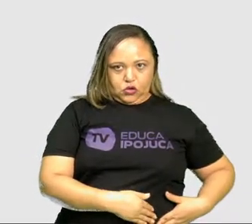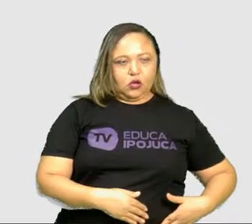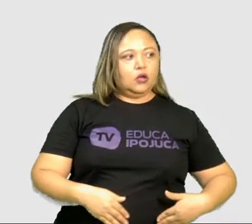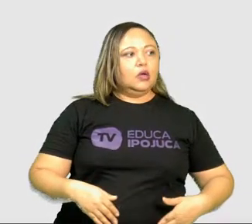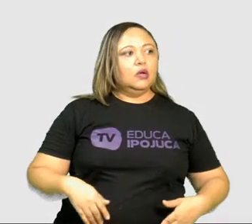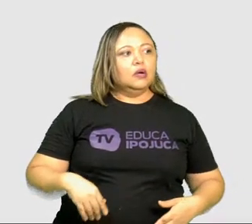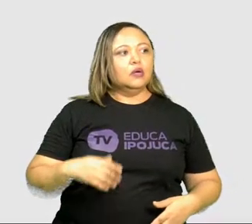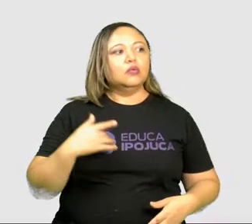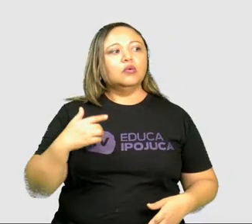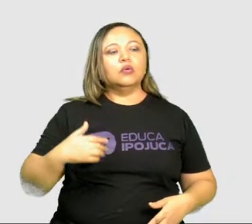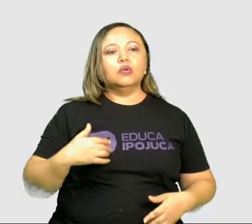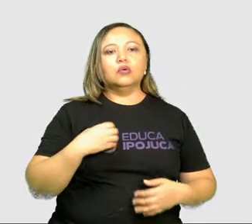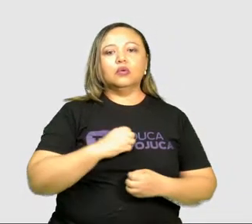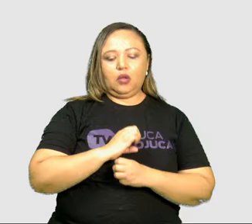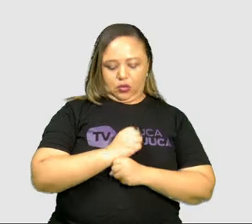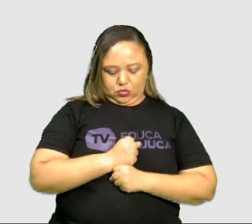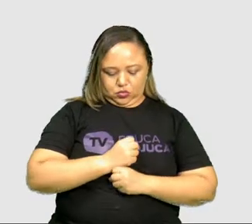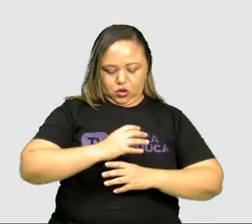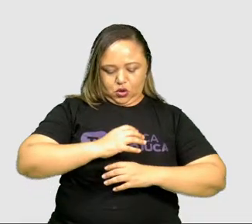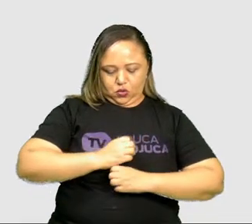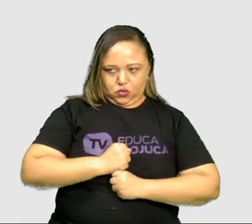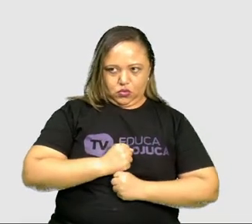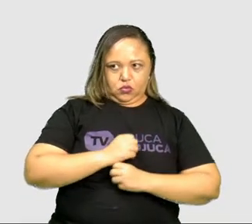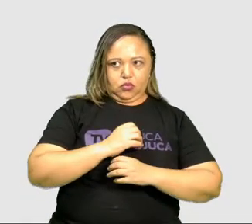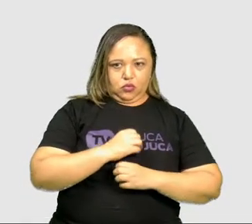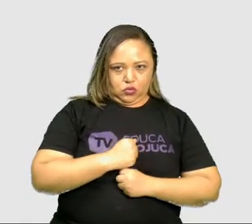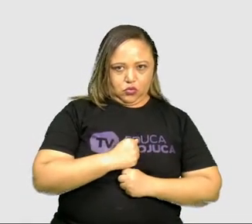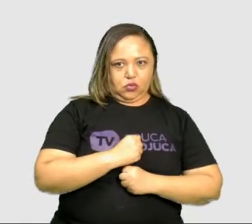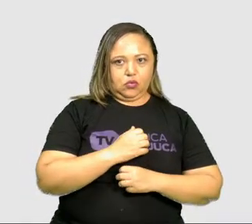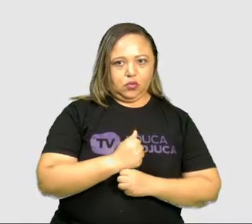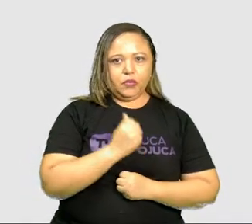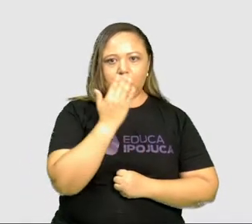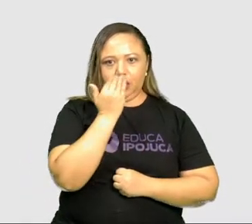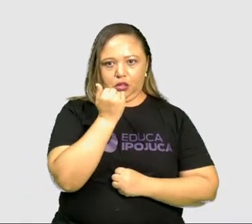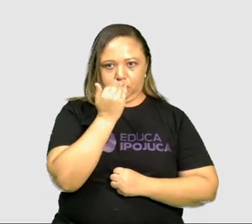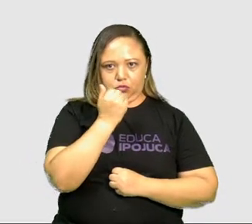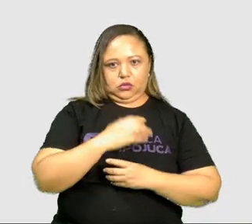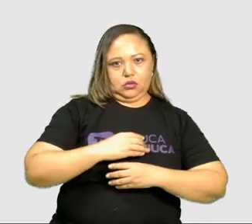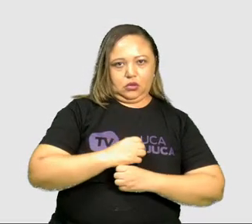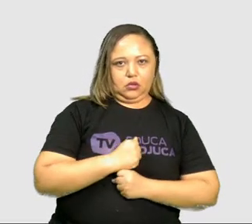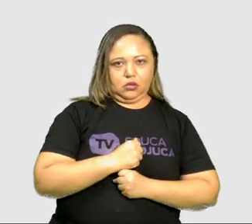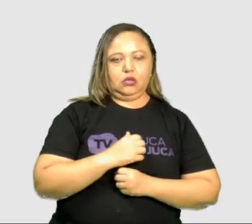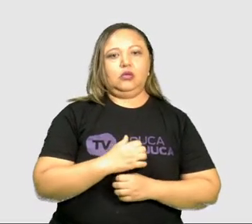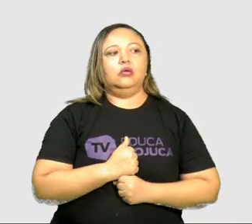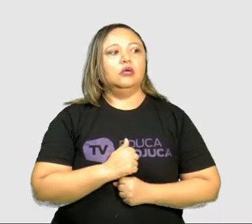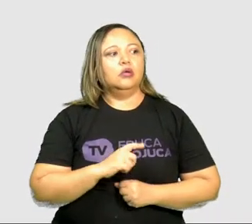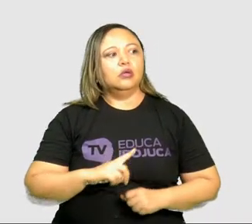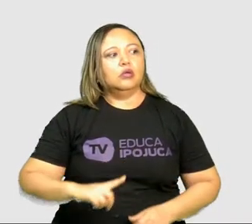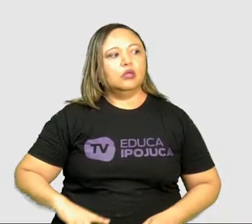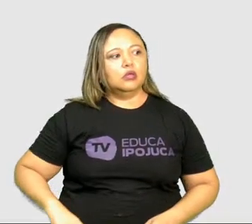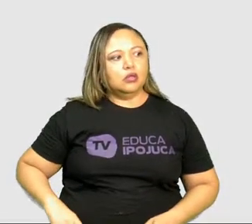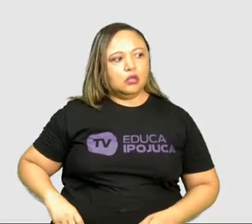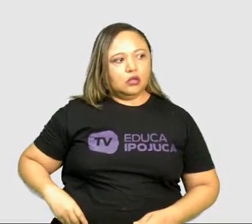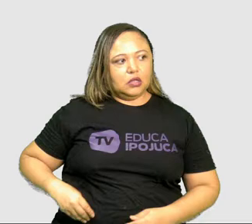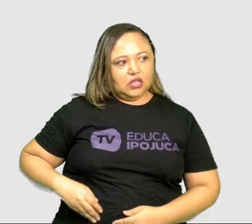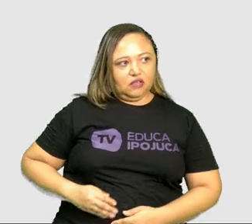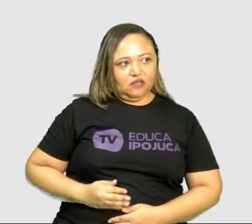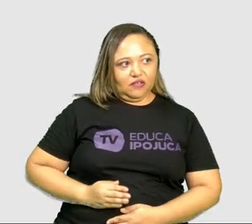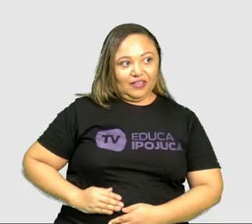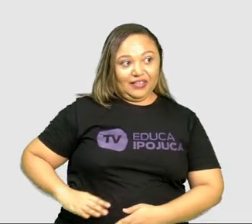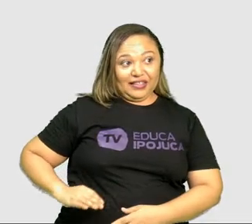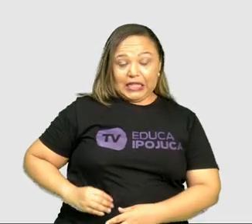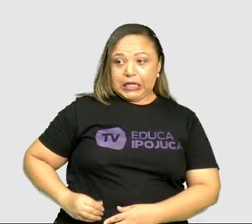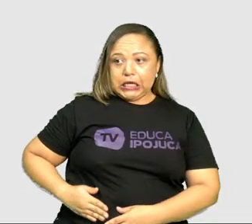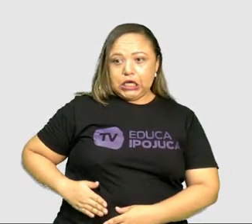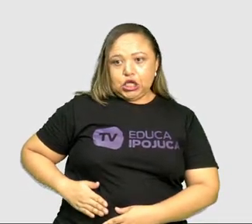vamos ter o estômago, que é onde fica a base da digestão. Descendo, a gente tem o intestino, que